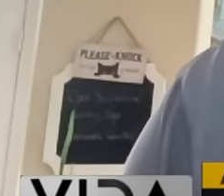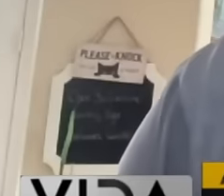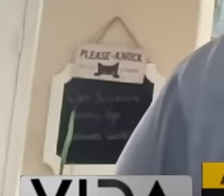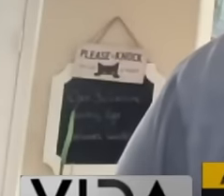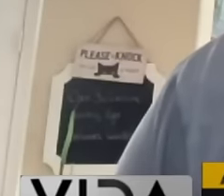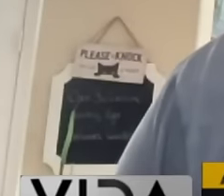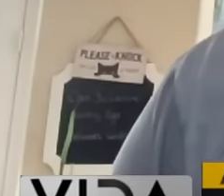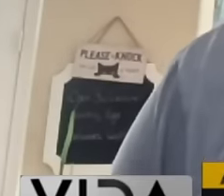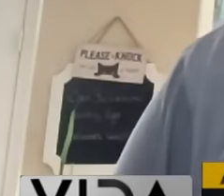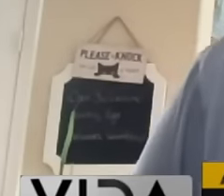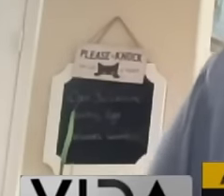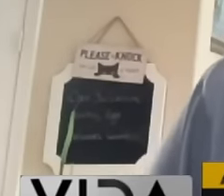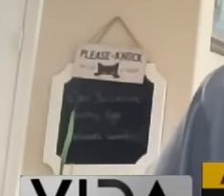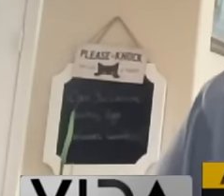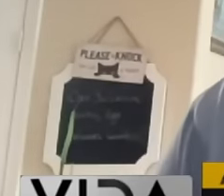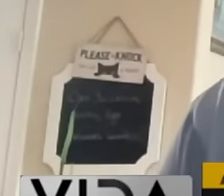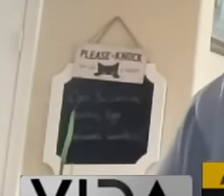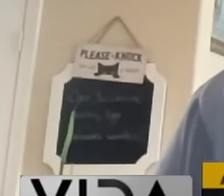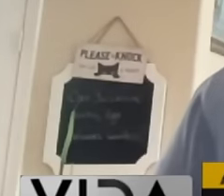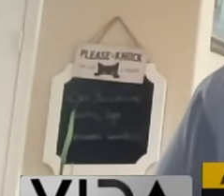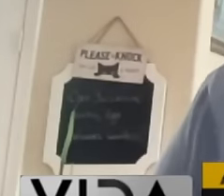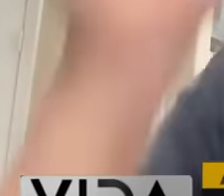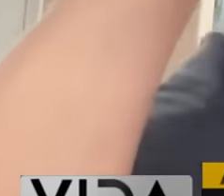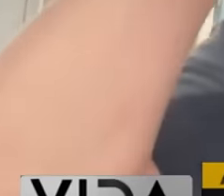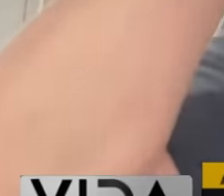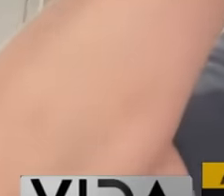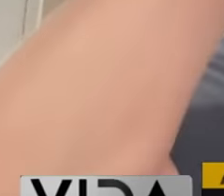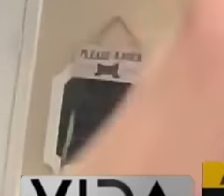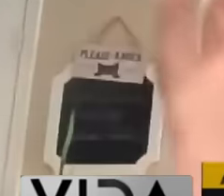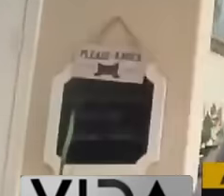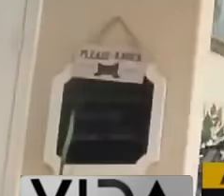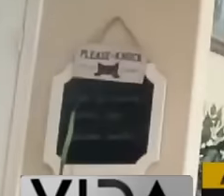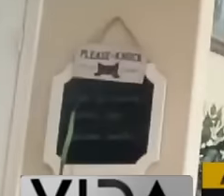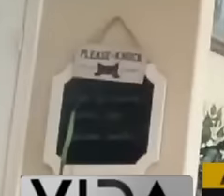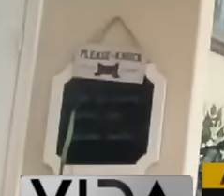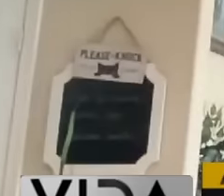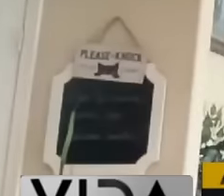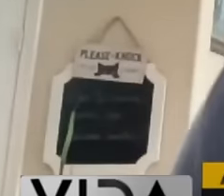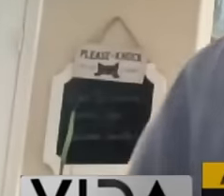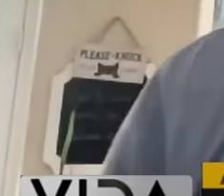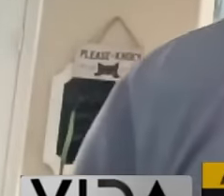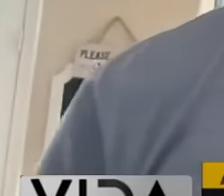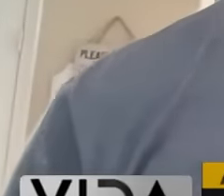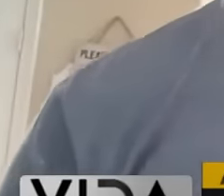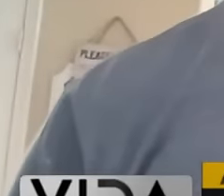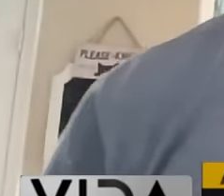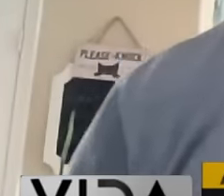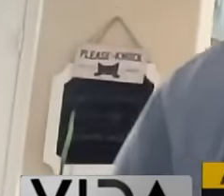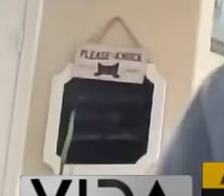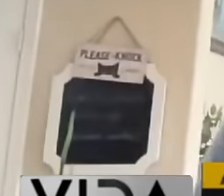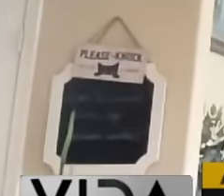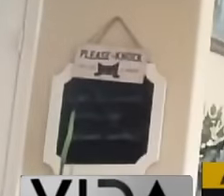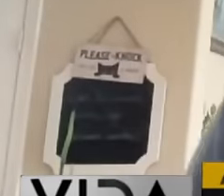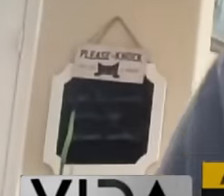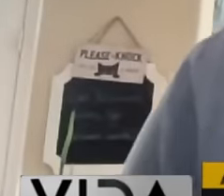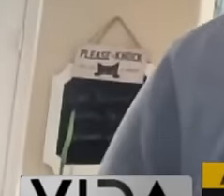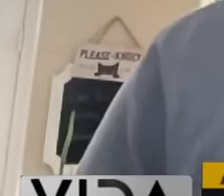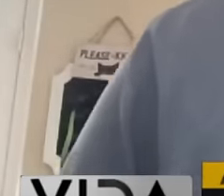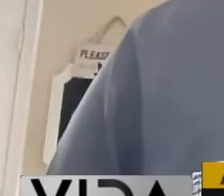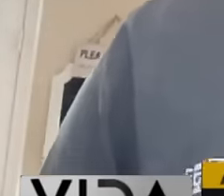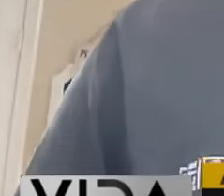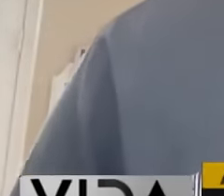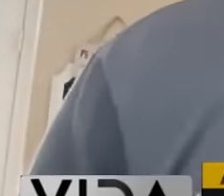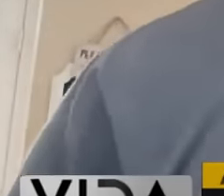preso. Entendeu? Então você acha que eu. Cara, a maior sorte. Porque o Constantino e o Paulo